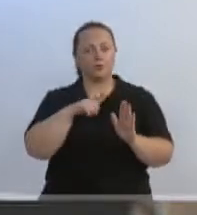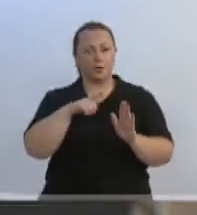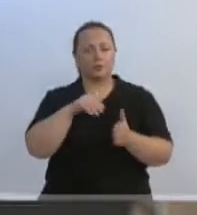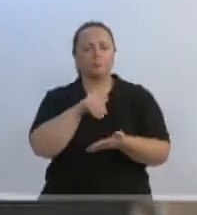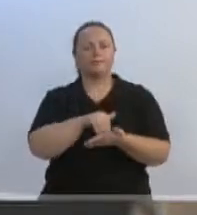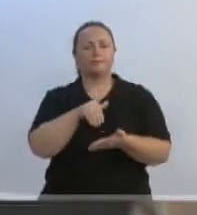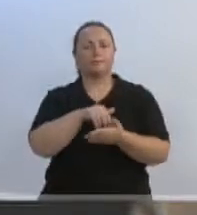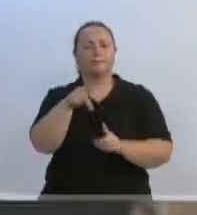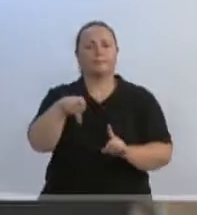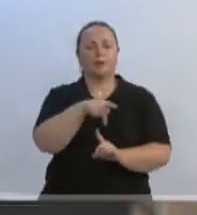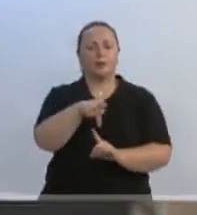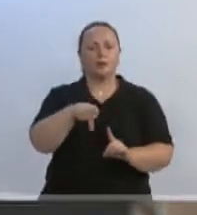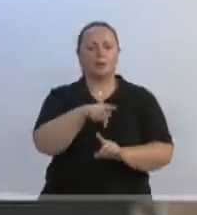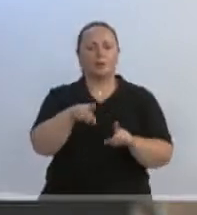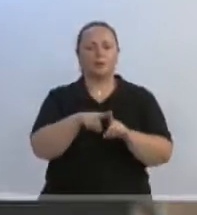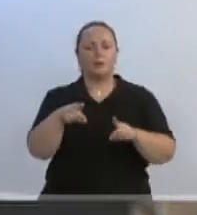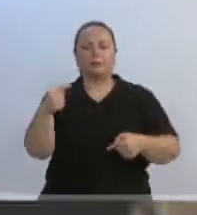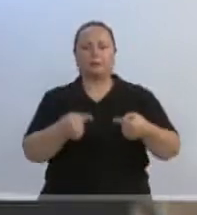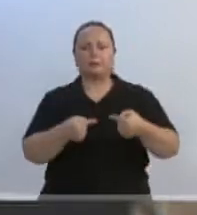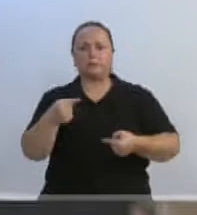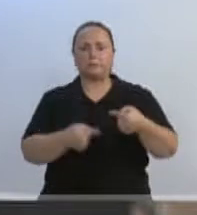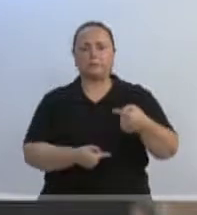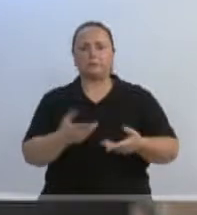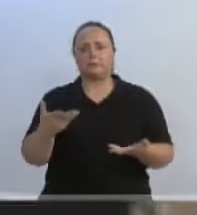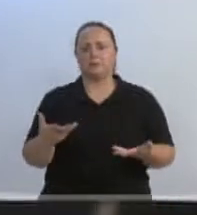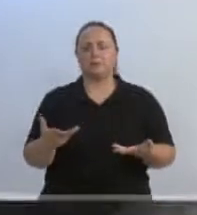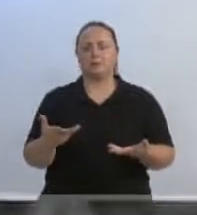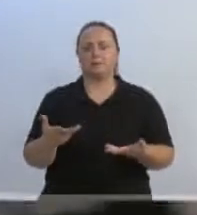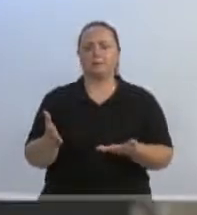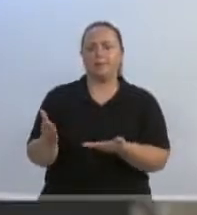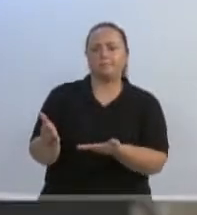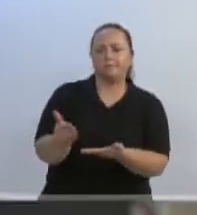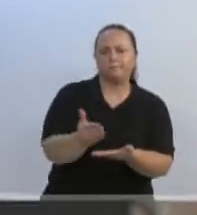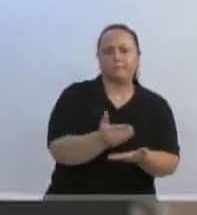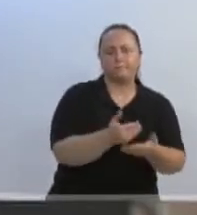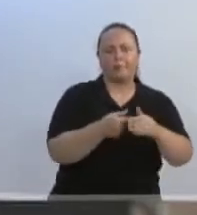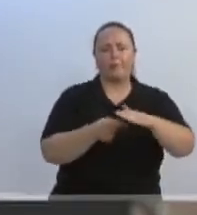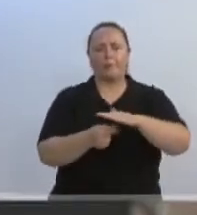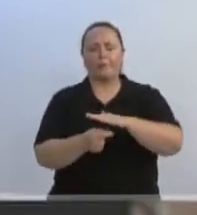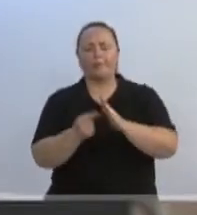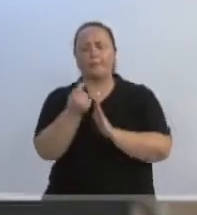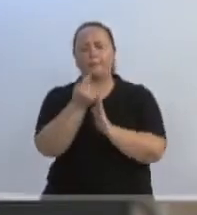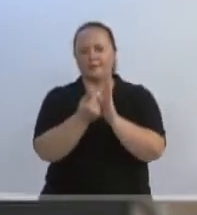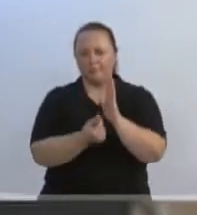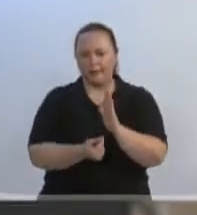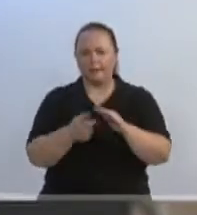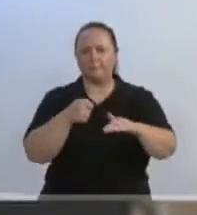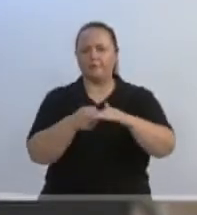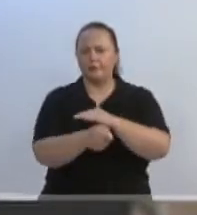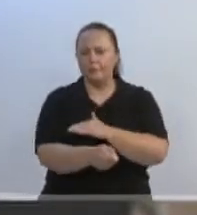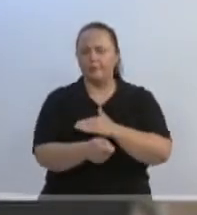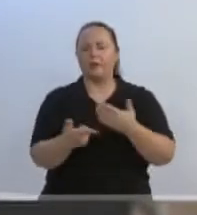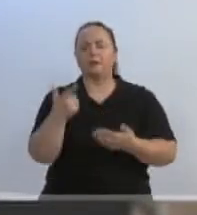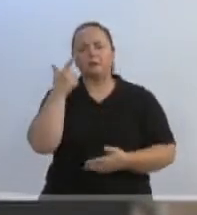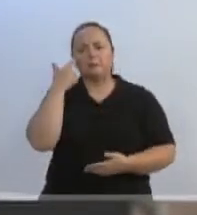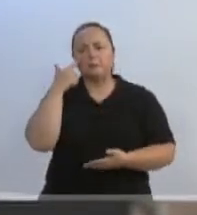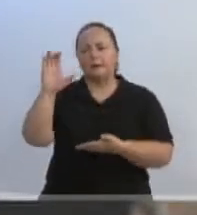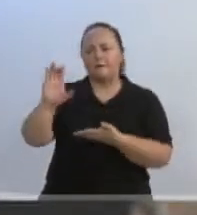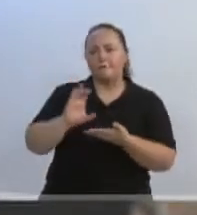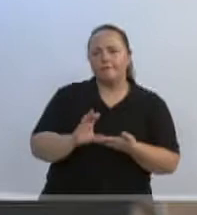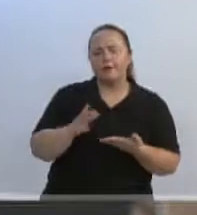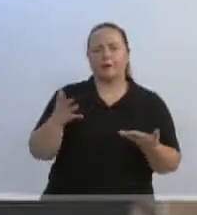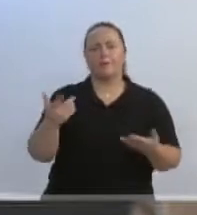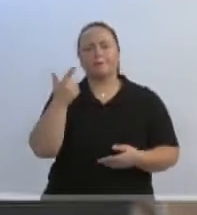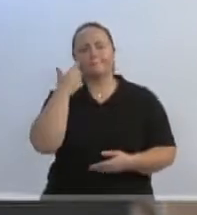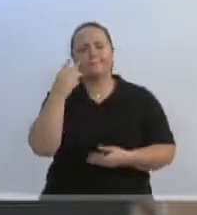discutir com a comunidade a buscar orçamento captar recursos e conta com o apoio do poder público e também o encaminhamento dessa casa para a gente poder vislumbrar